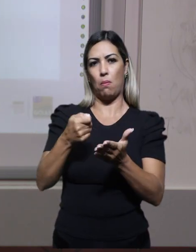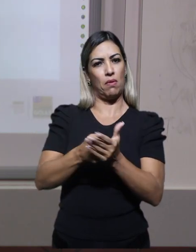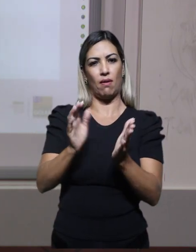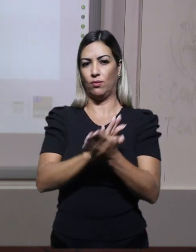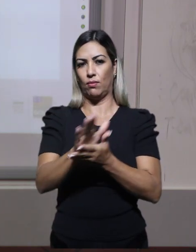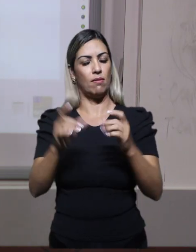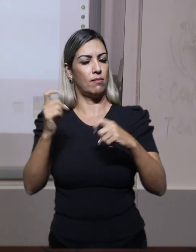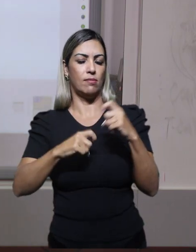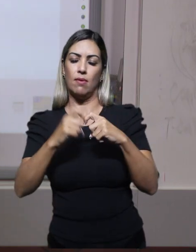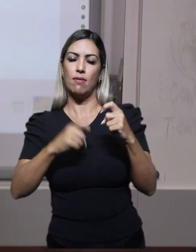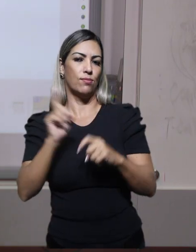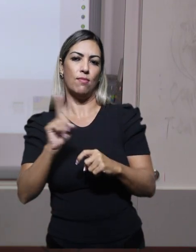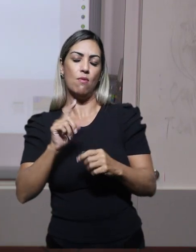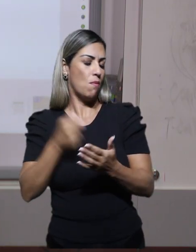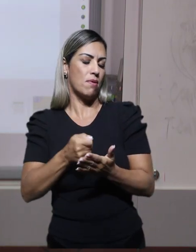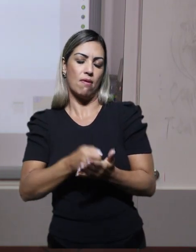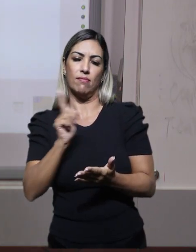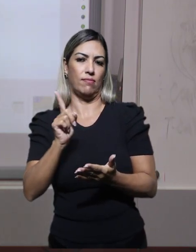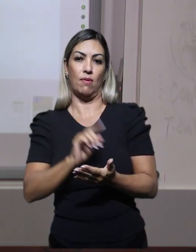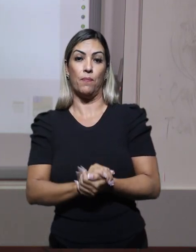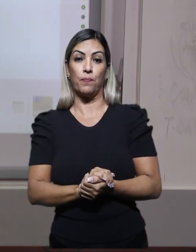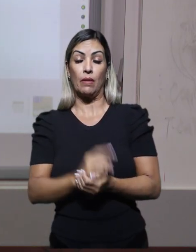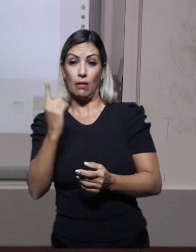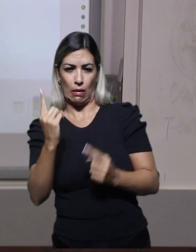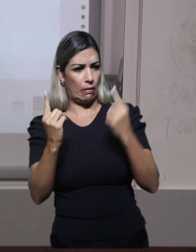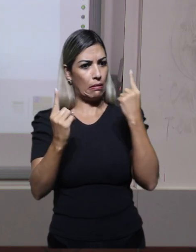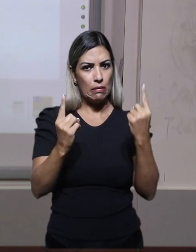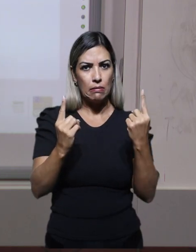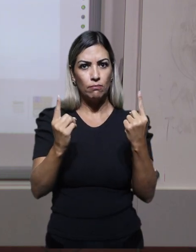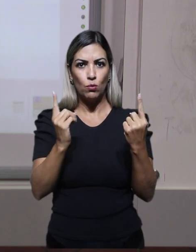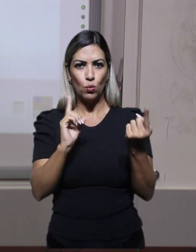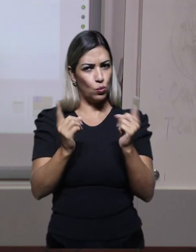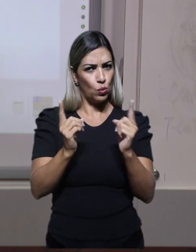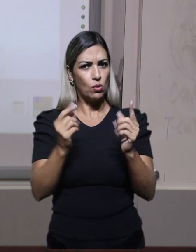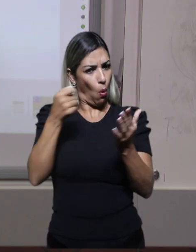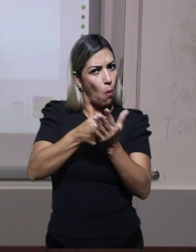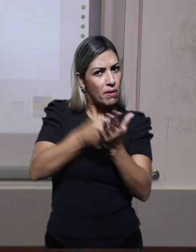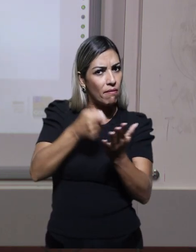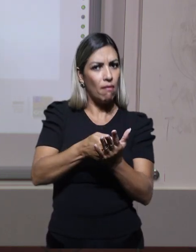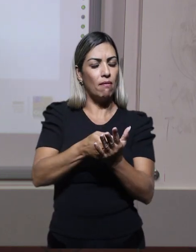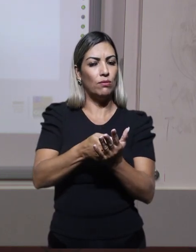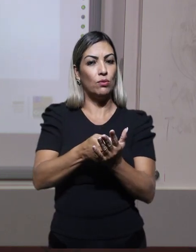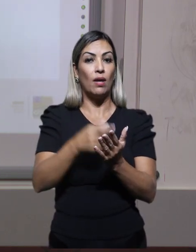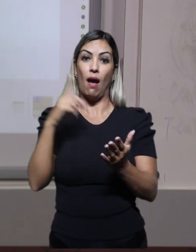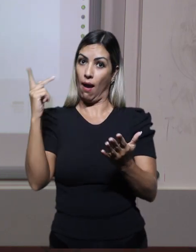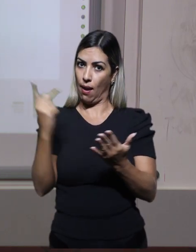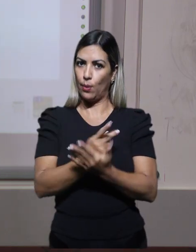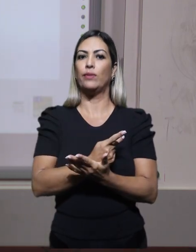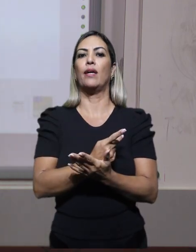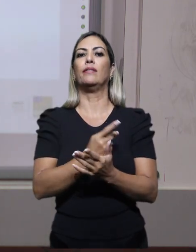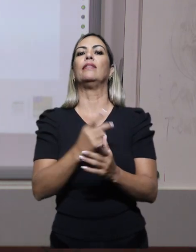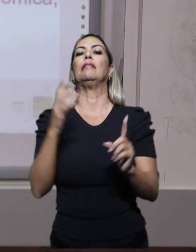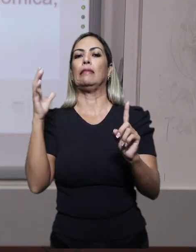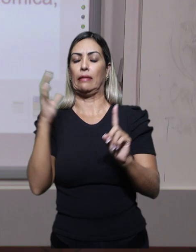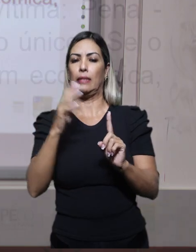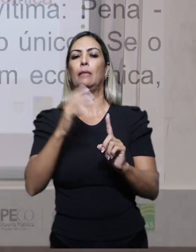obrigados a ter esse relacionamento, de modo que se um ou outro for obrigado, estará ocorrendo o crime